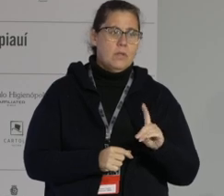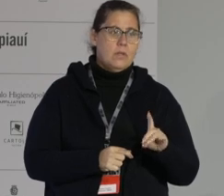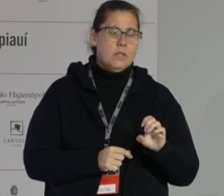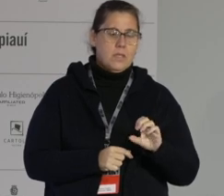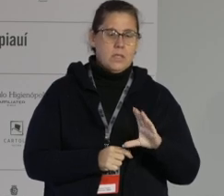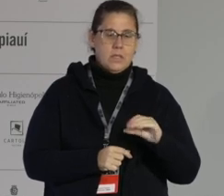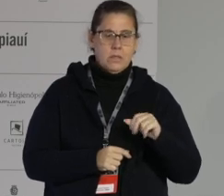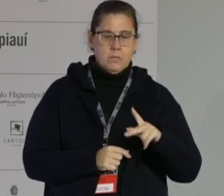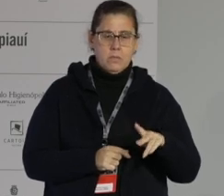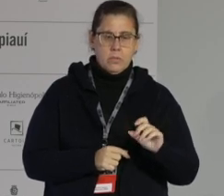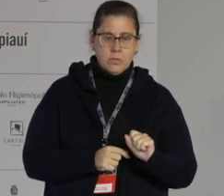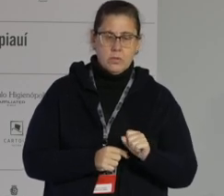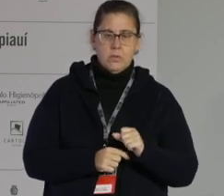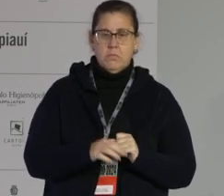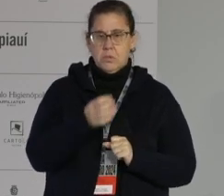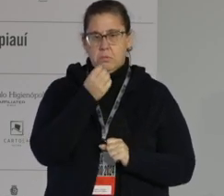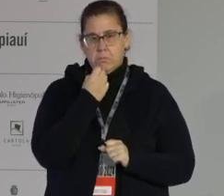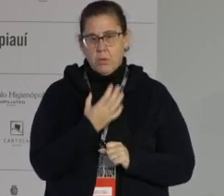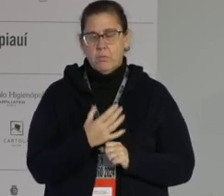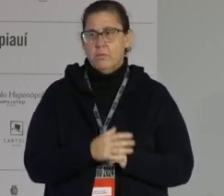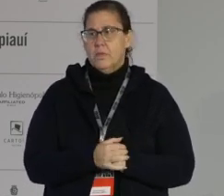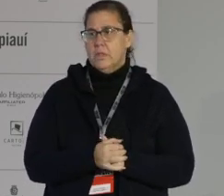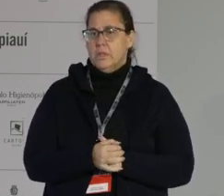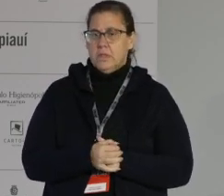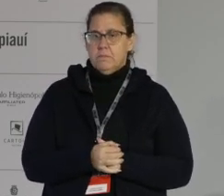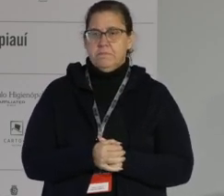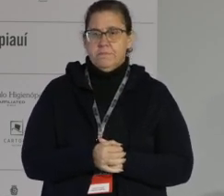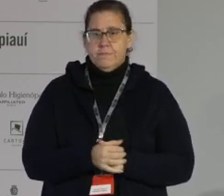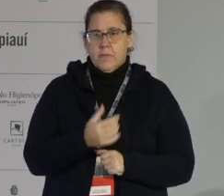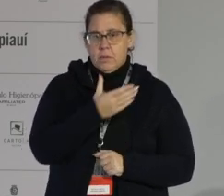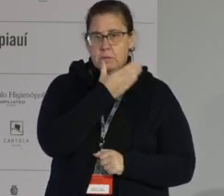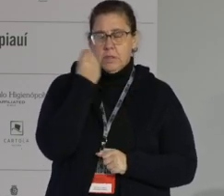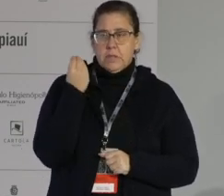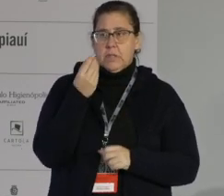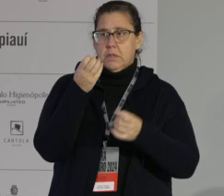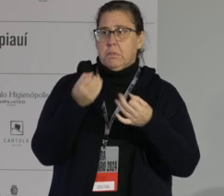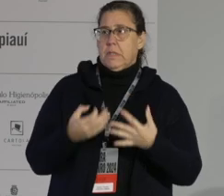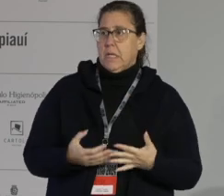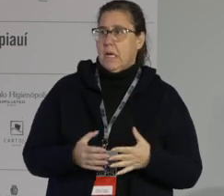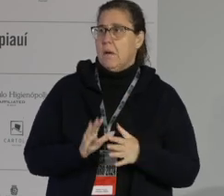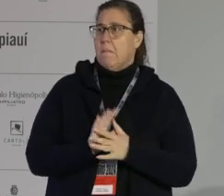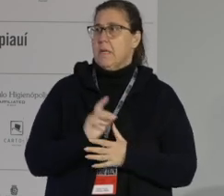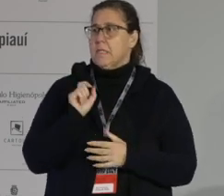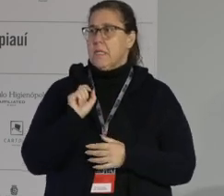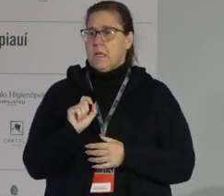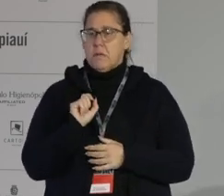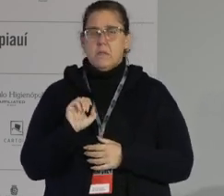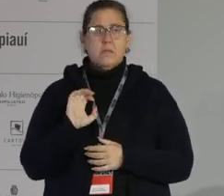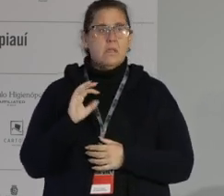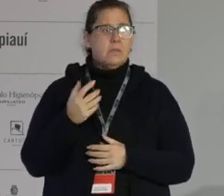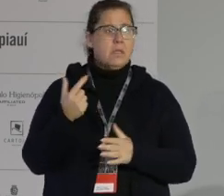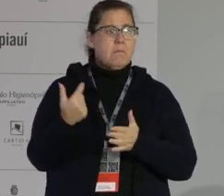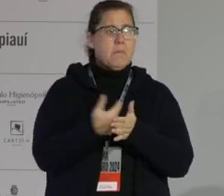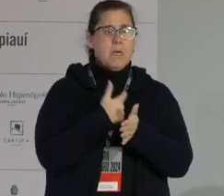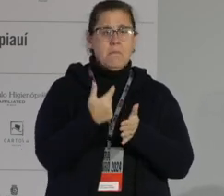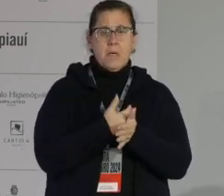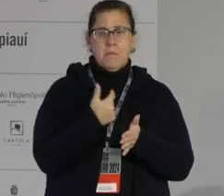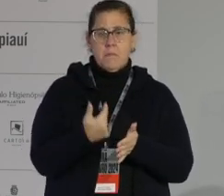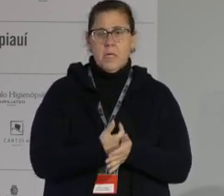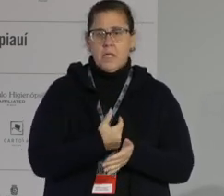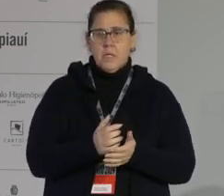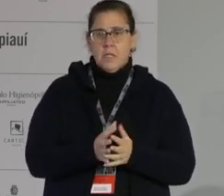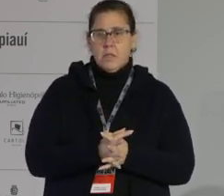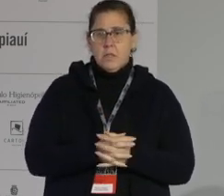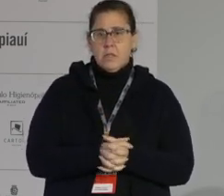É muito bom isso. Uma coisa que eu esqueci de falar, mas é que Tá rolando pergunta também da plateia.